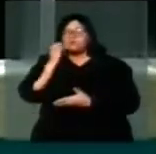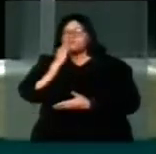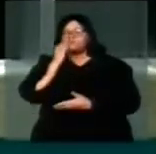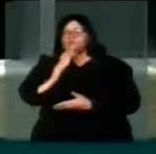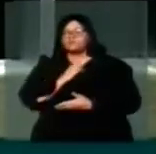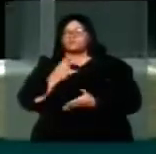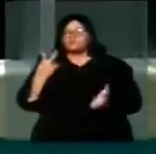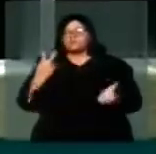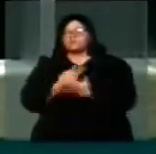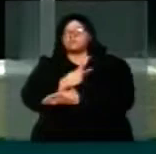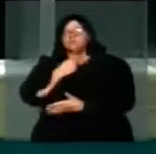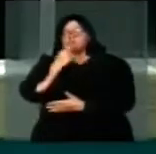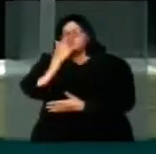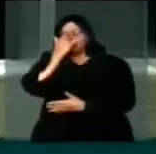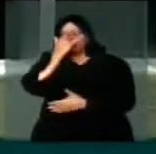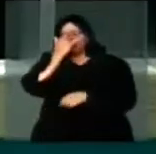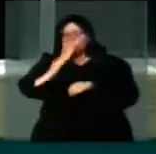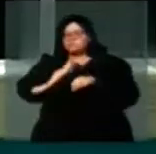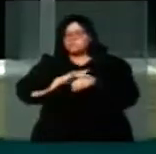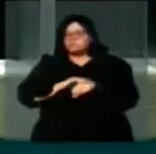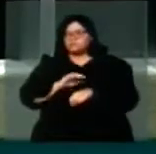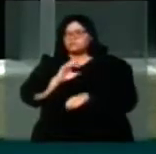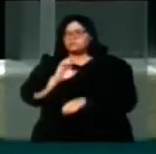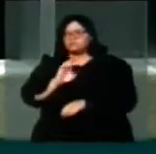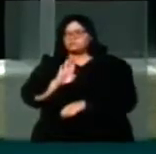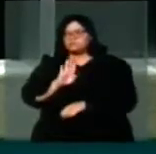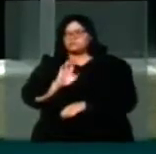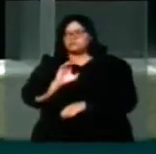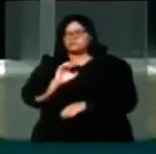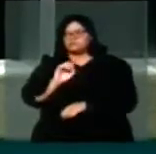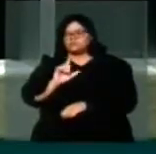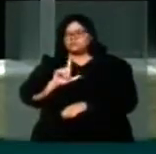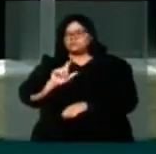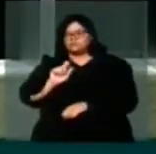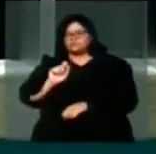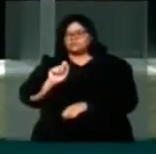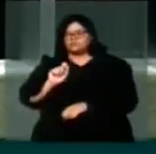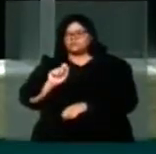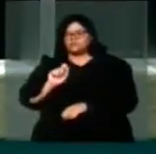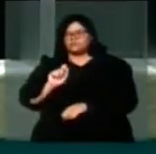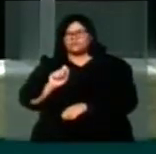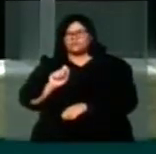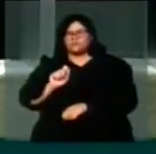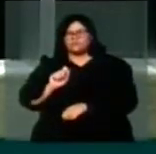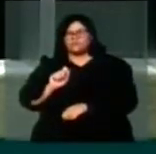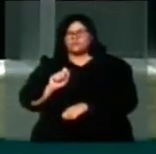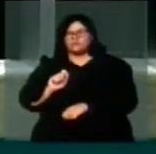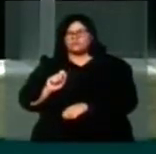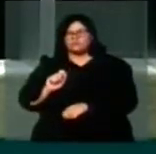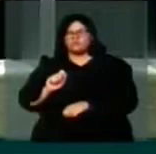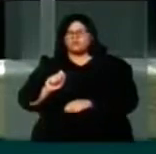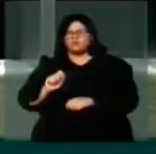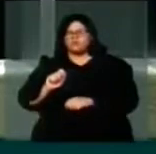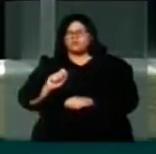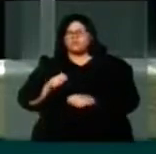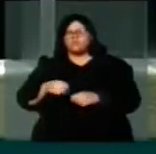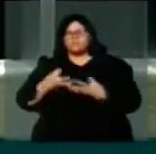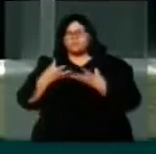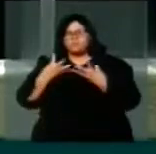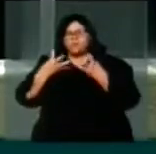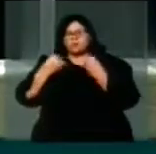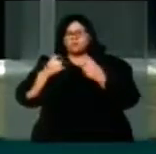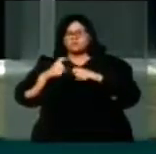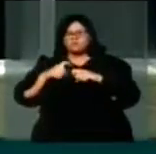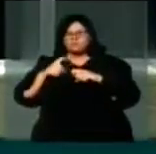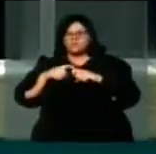África, onde exatamente a República Socialista de Cuba mandou centenas de médicos e especialistas, porque